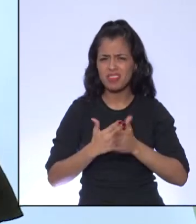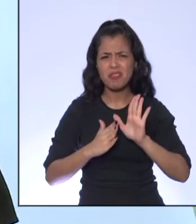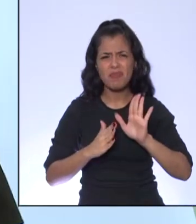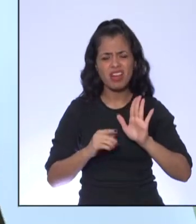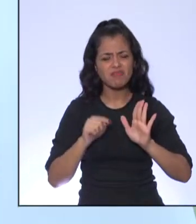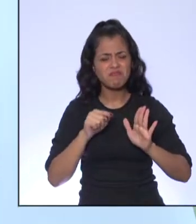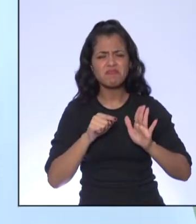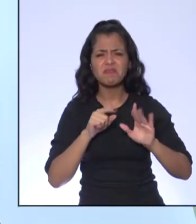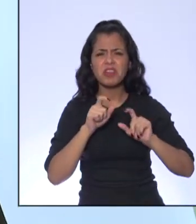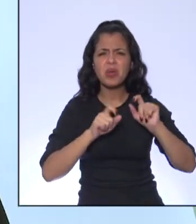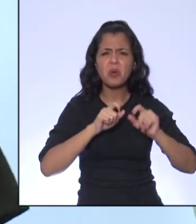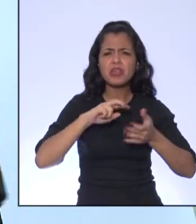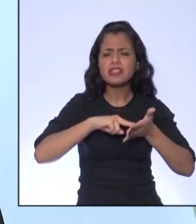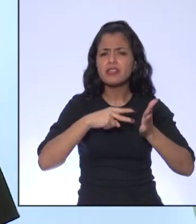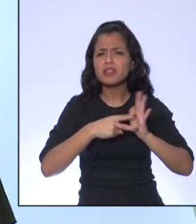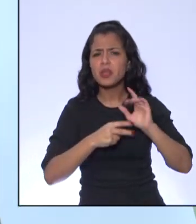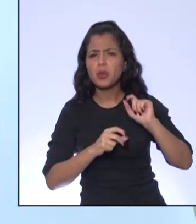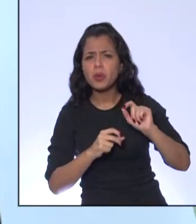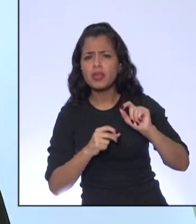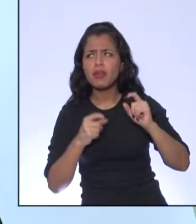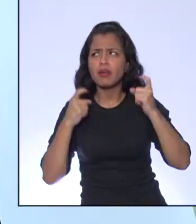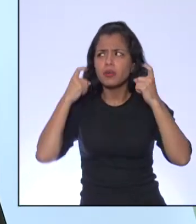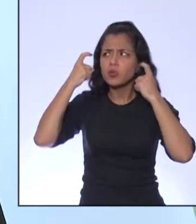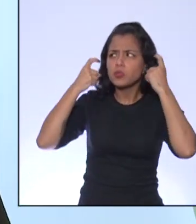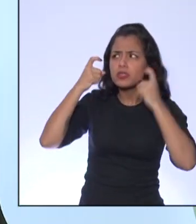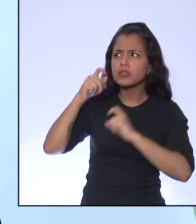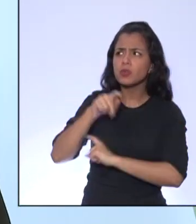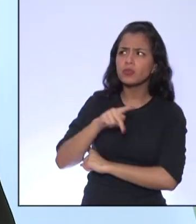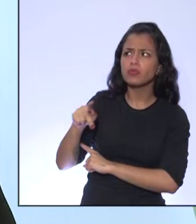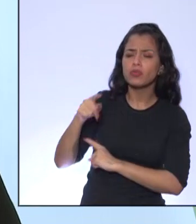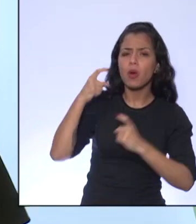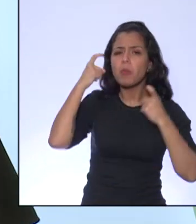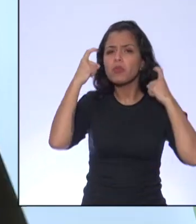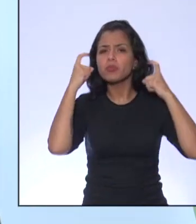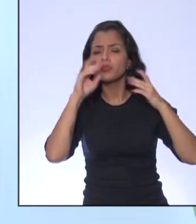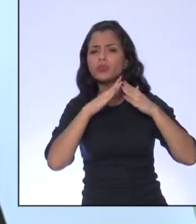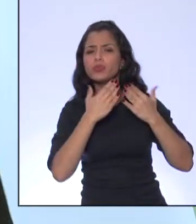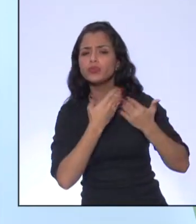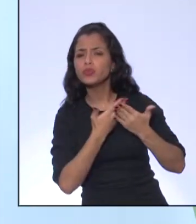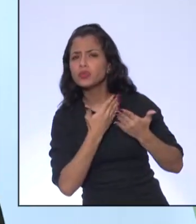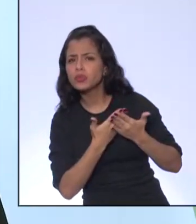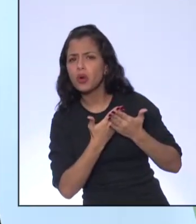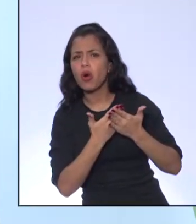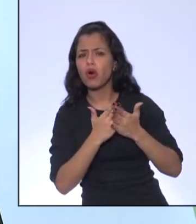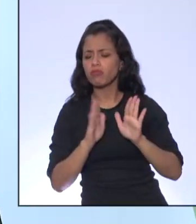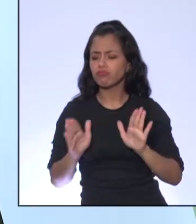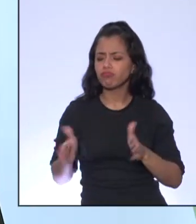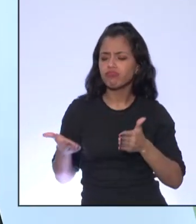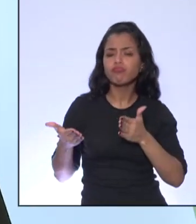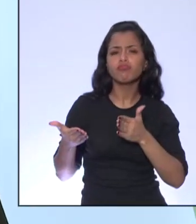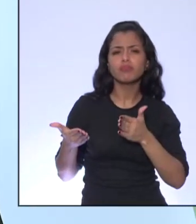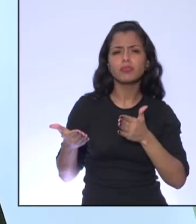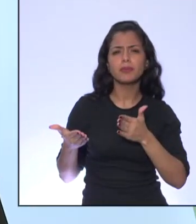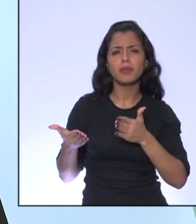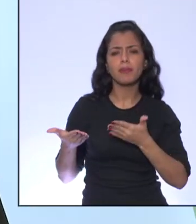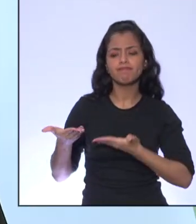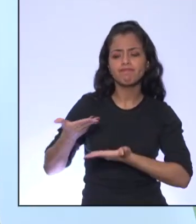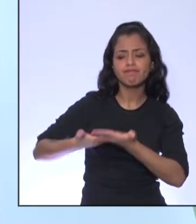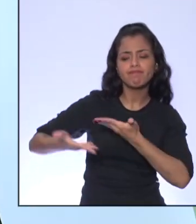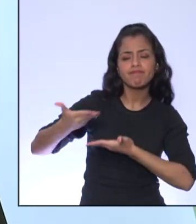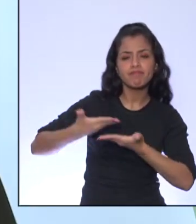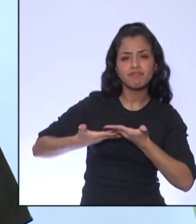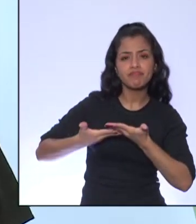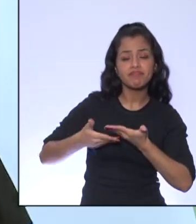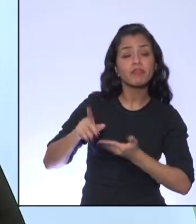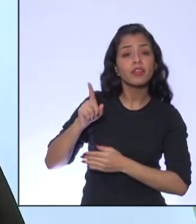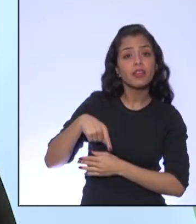é a preocupação dos professores, da escola, com essa educação que promove uma formação integral? É uma